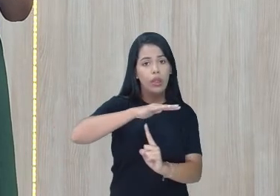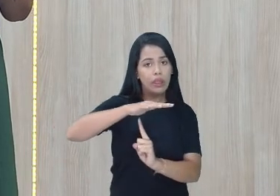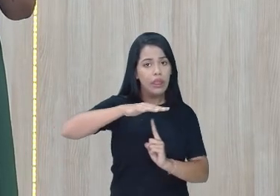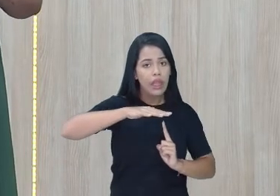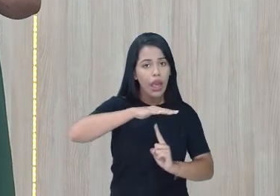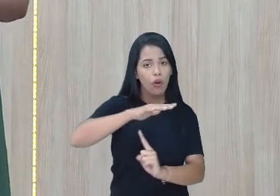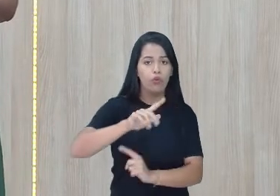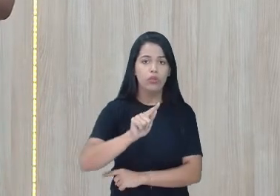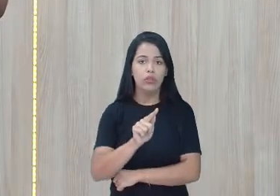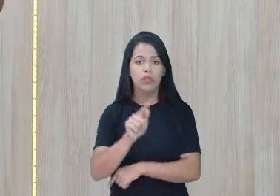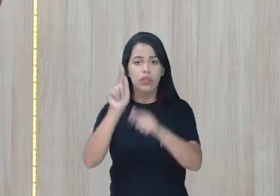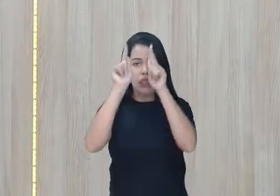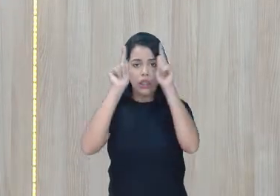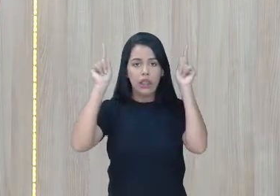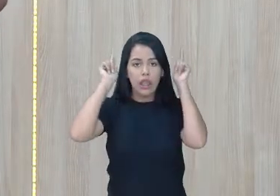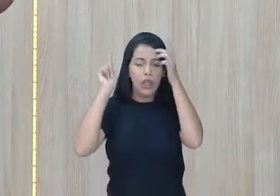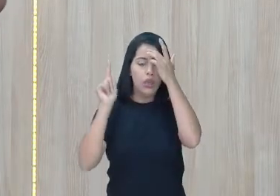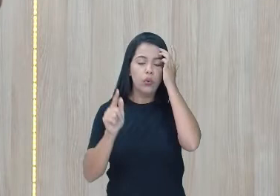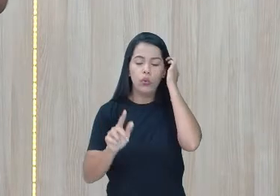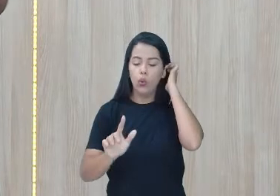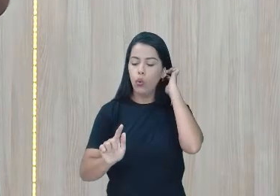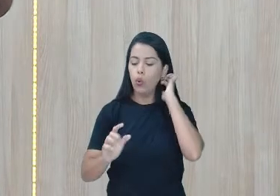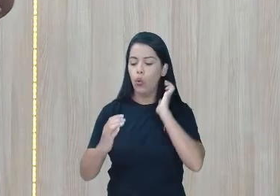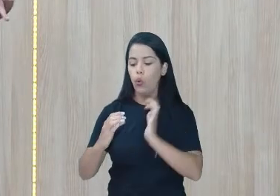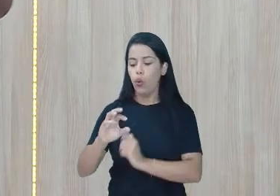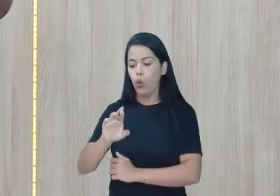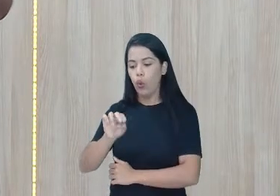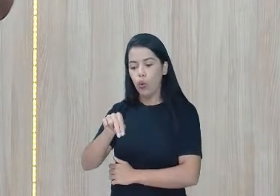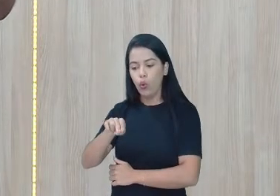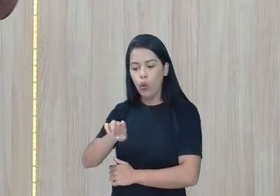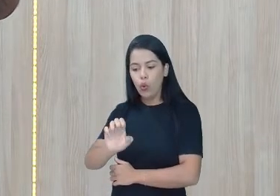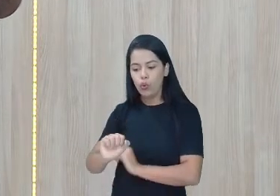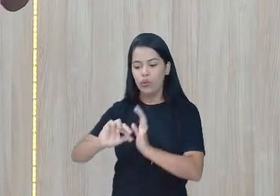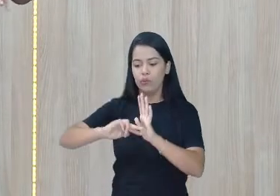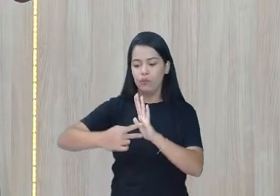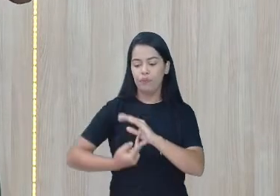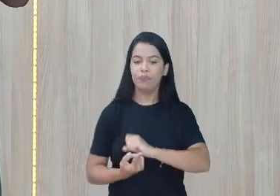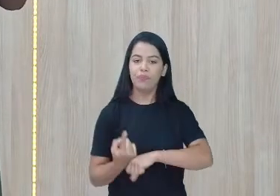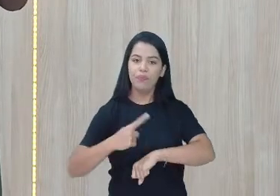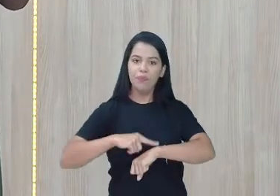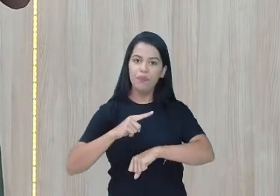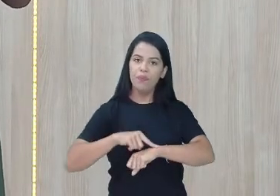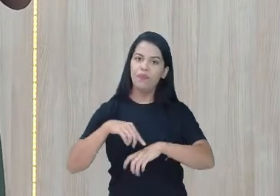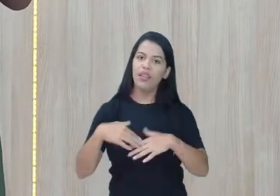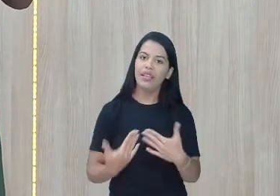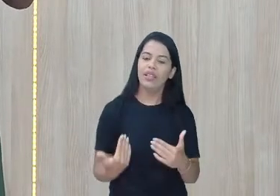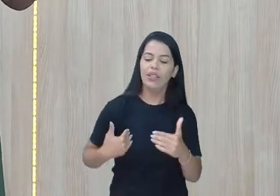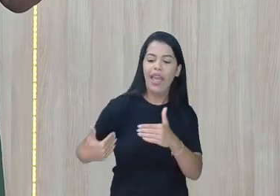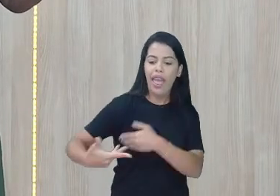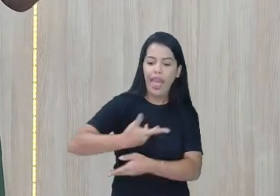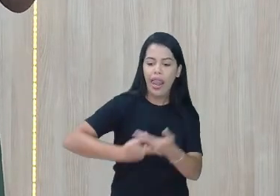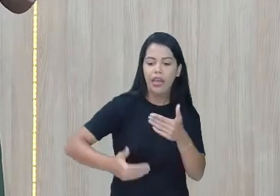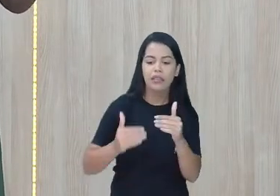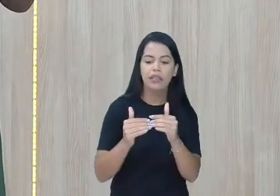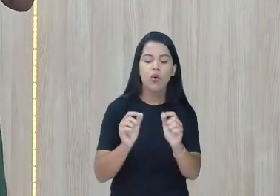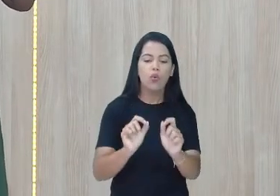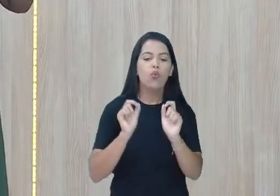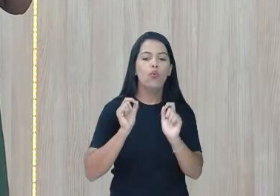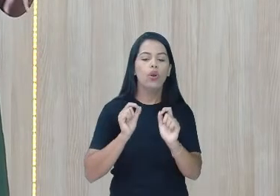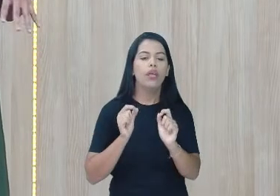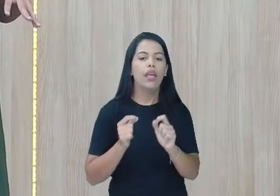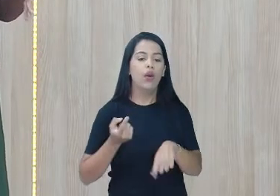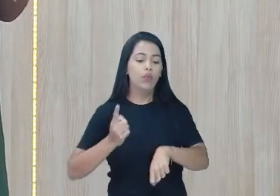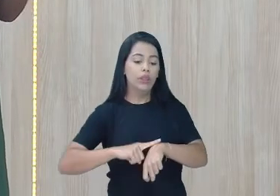está vinculada com a nossa rotina, com o nosso dia a dia, está vinculada à ideia de tempo, o tempo